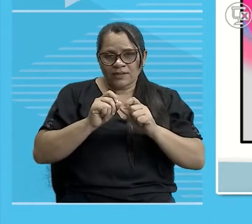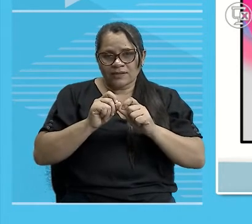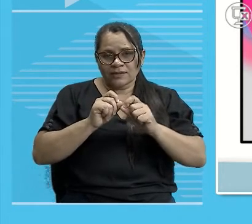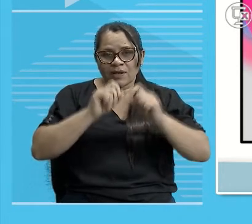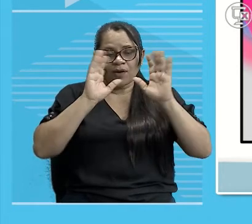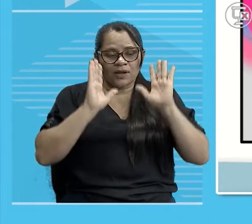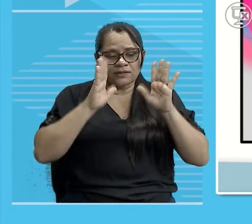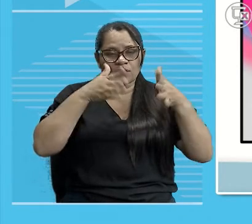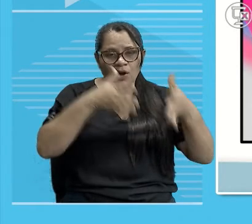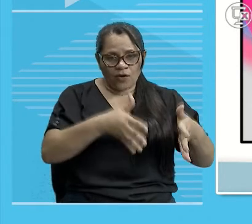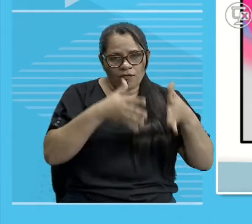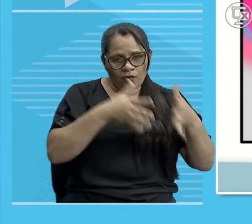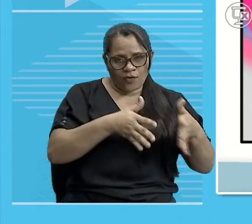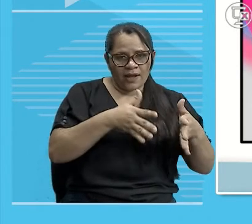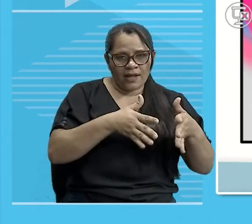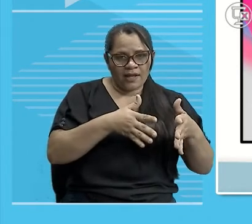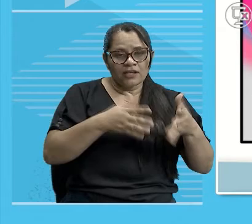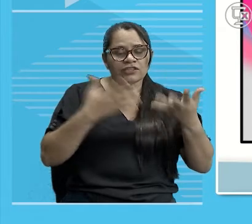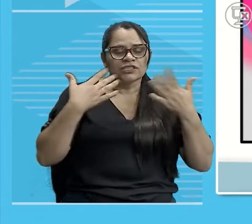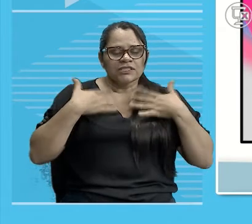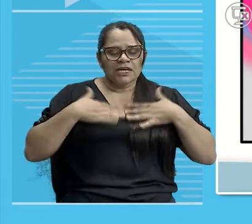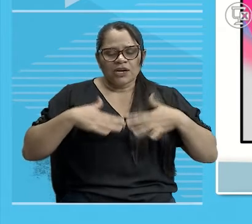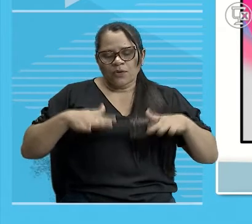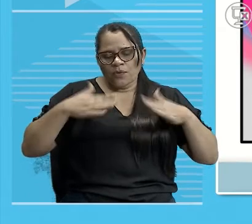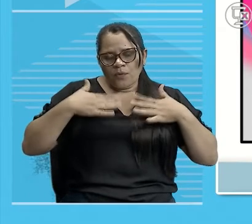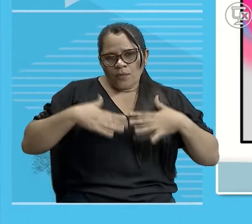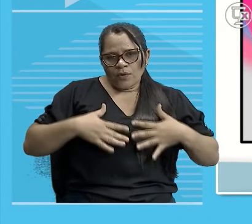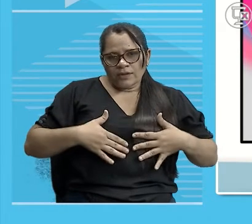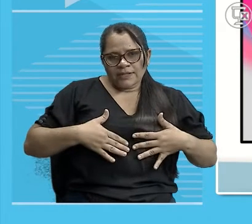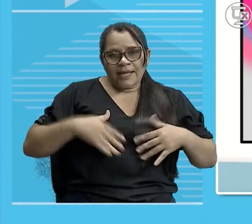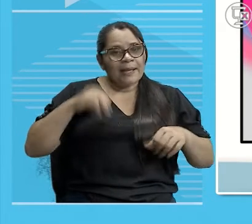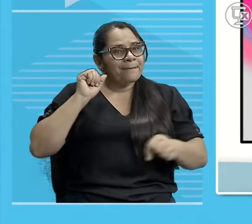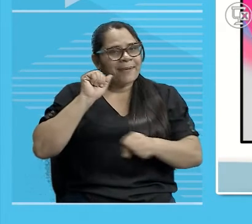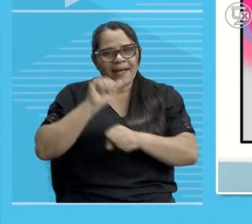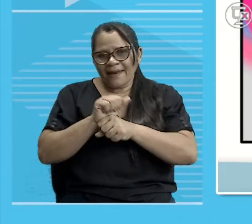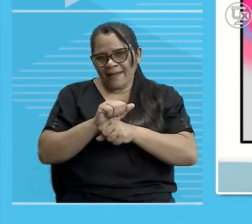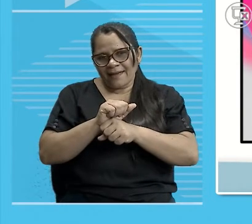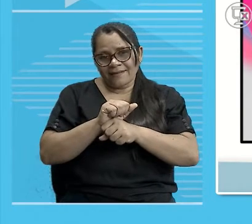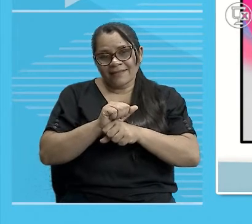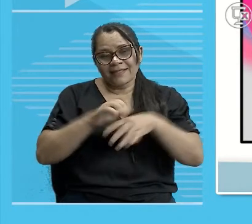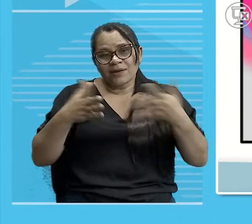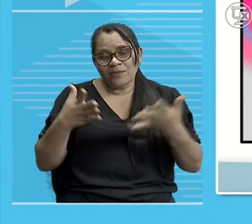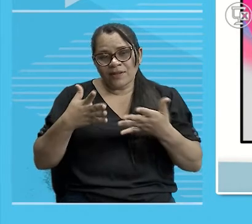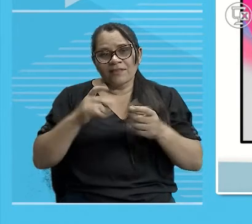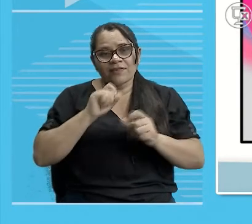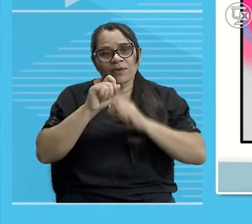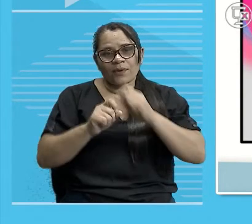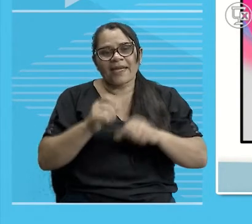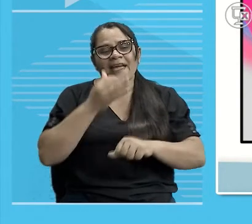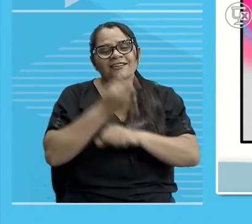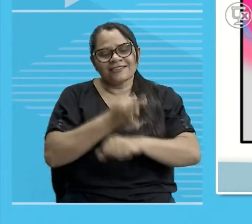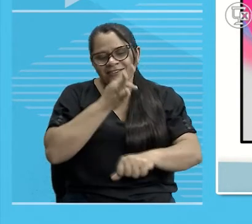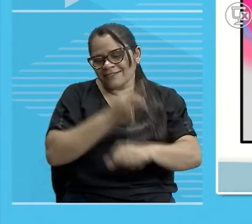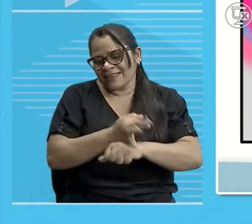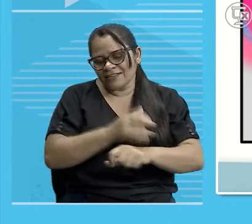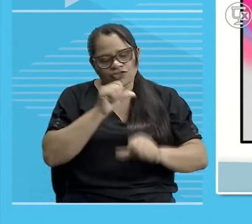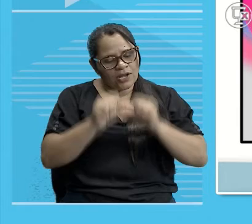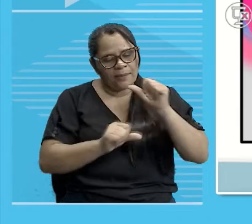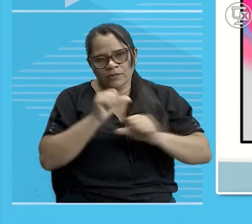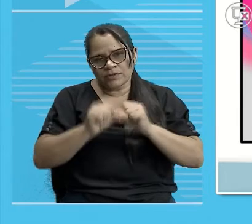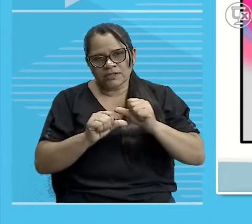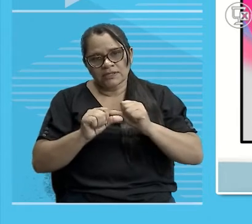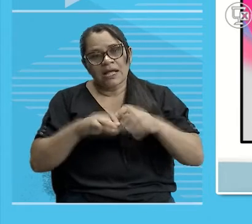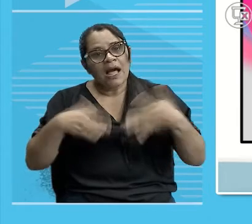zona de conforto ele tem uma tendência de Resistir as mudanças Então esse agente de